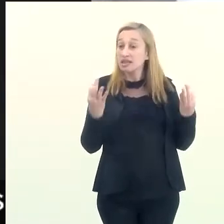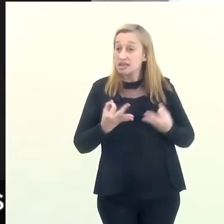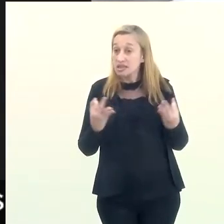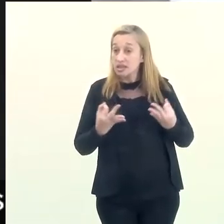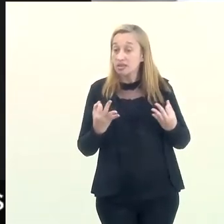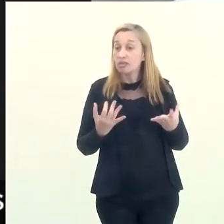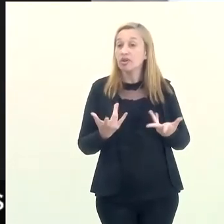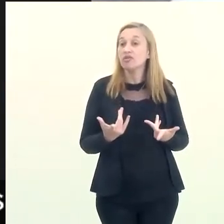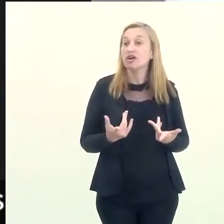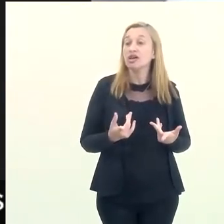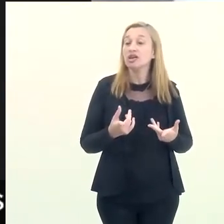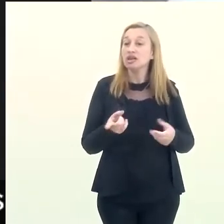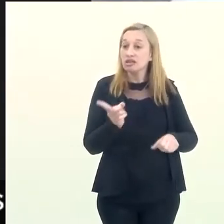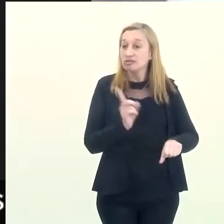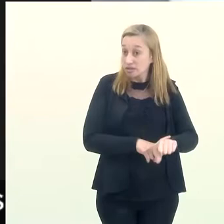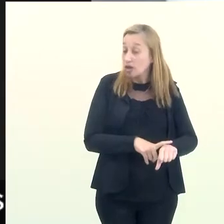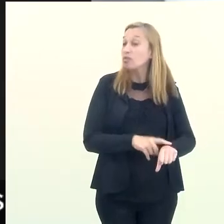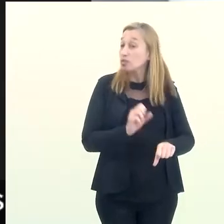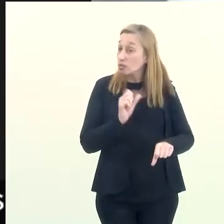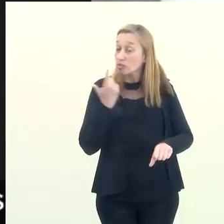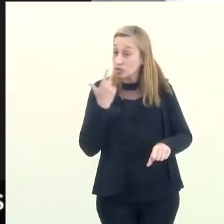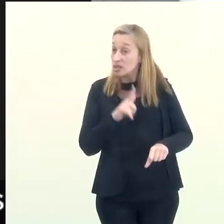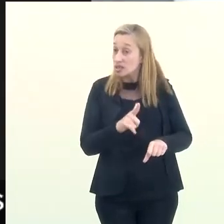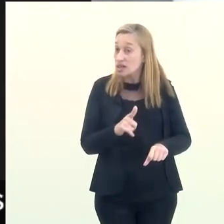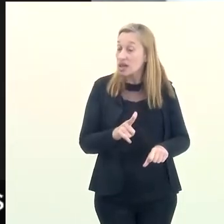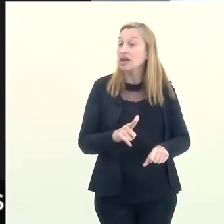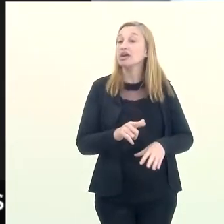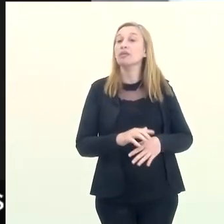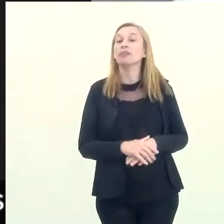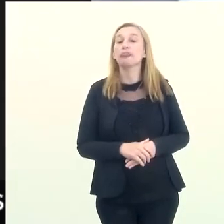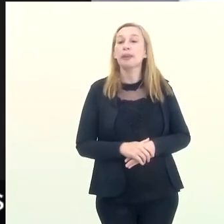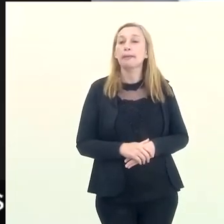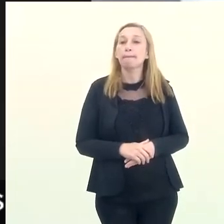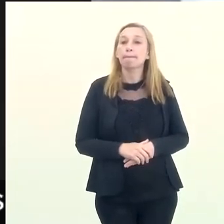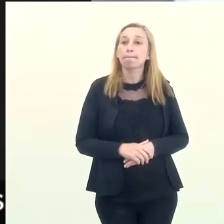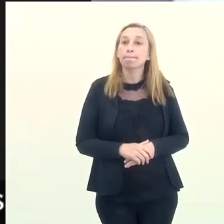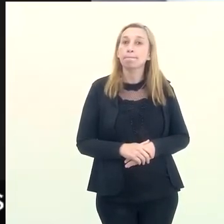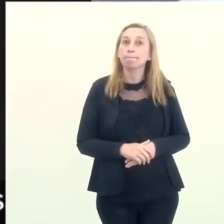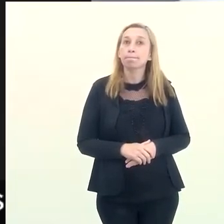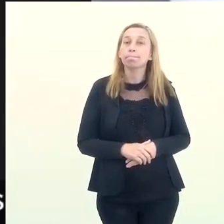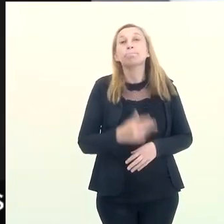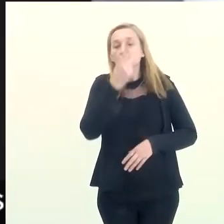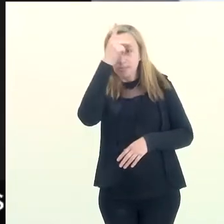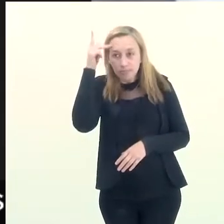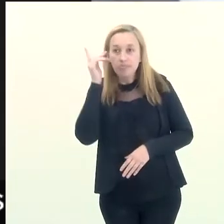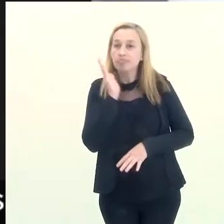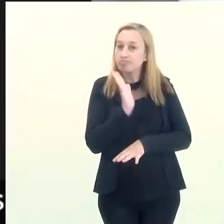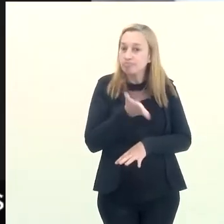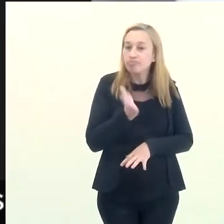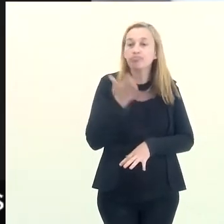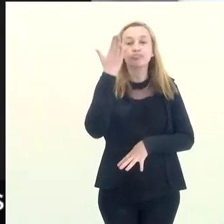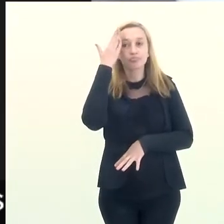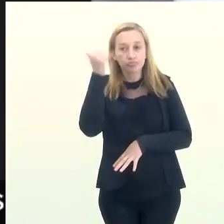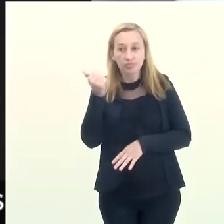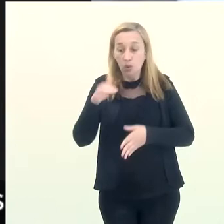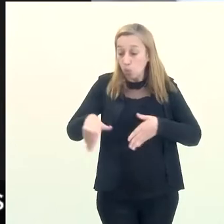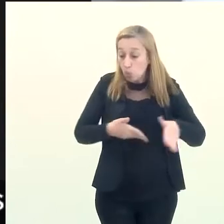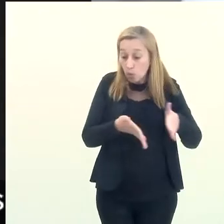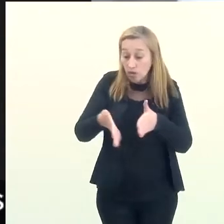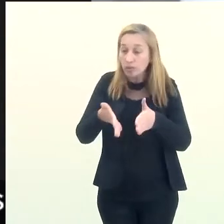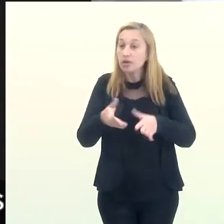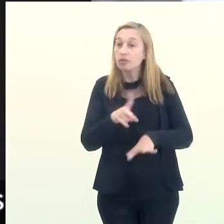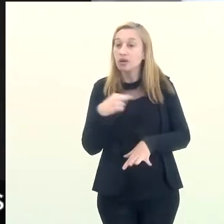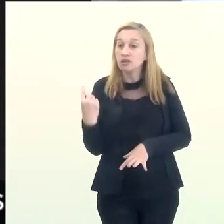é ótimo, porque a gente ganha tempo, né, ganha tempo, pega atalhos, enfim, de pessoas que já sabem